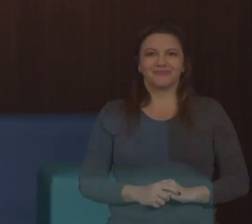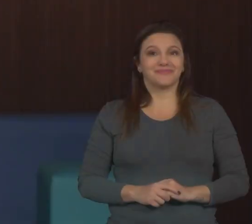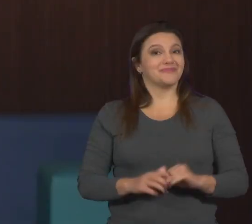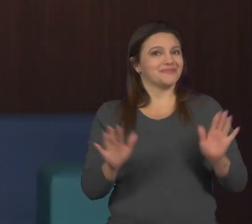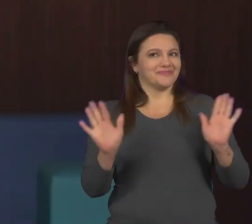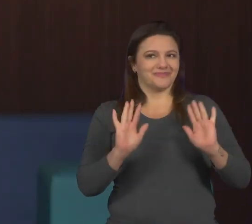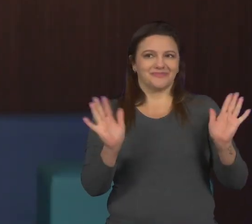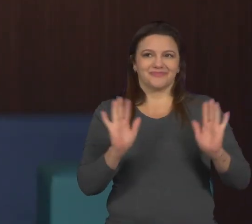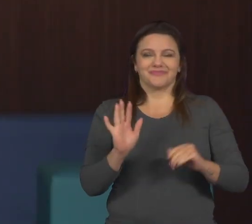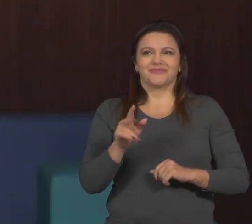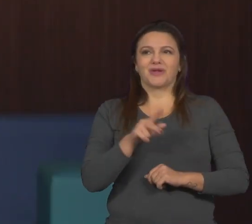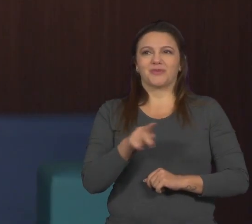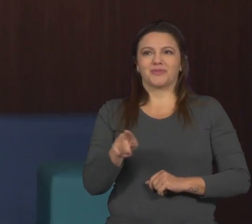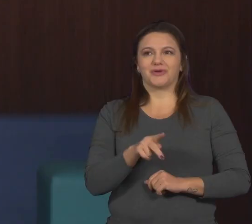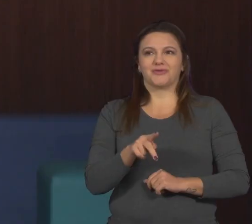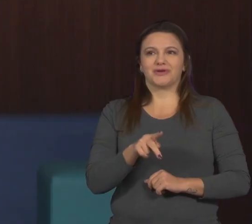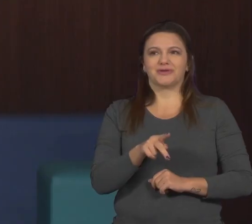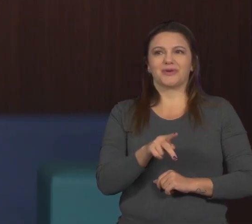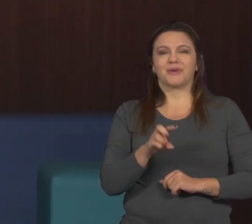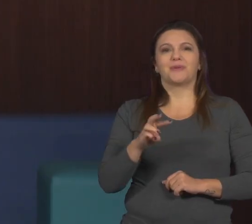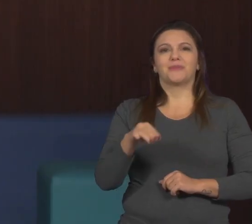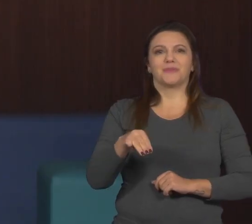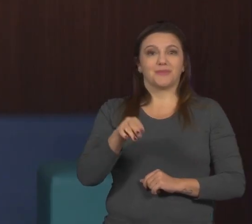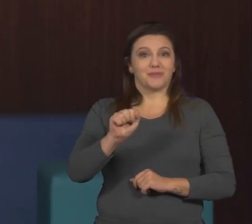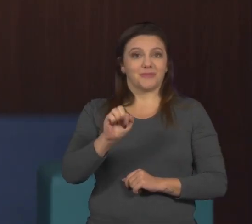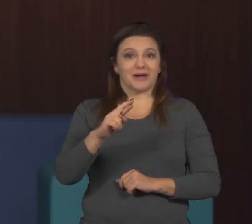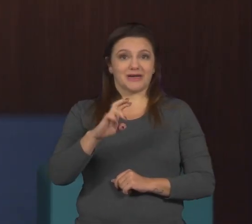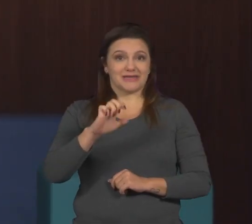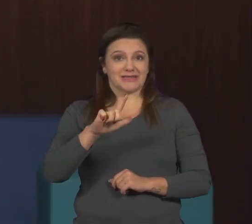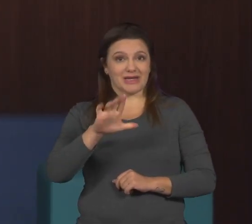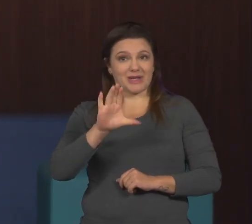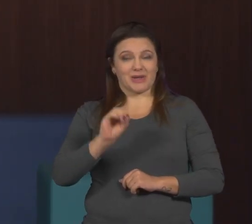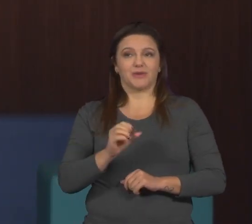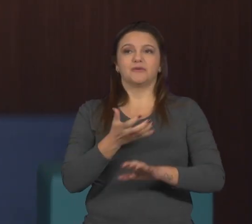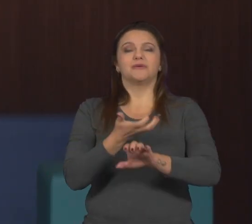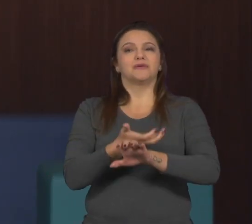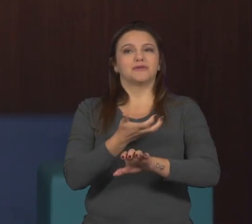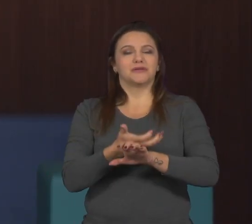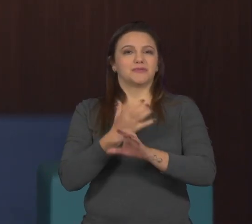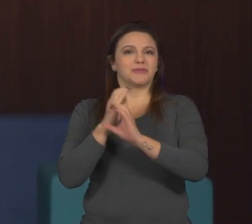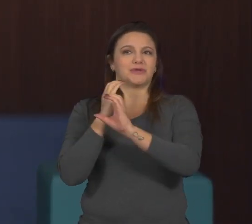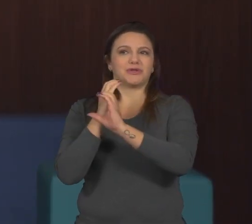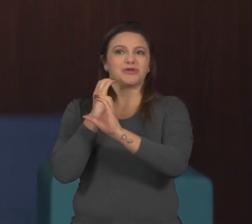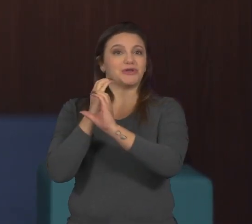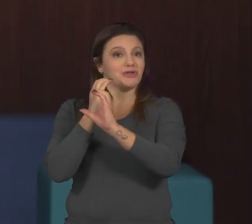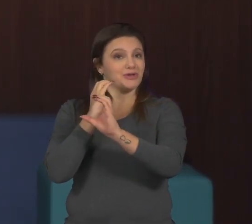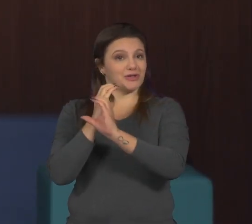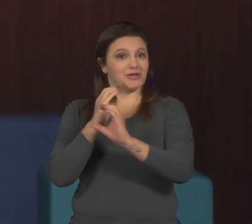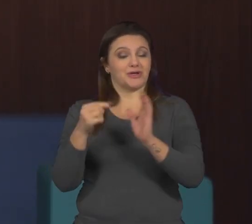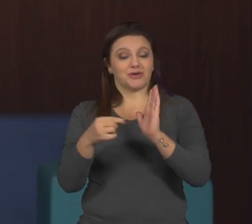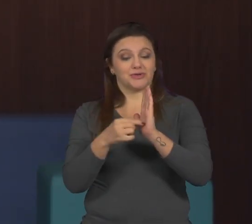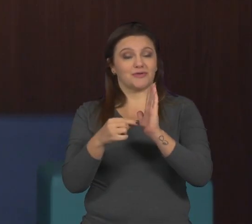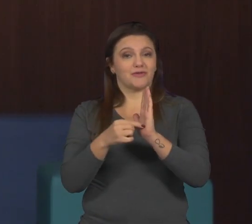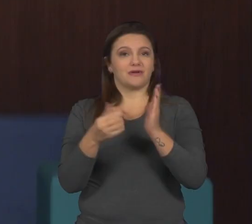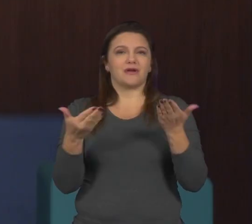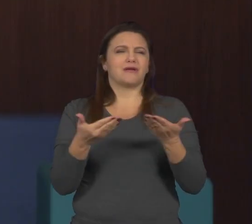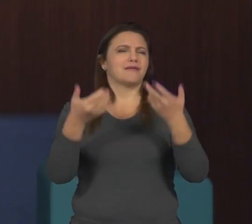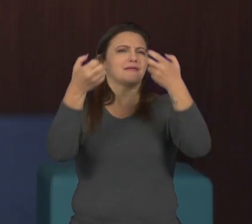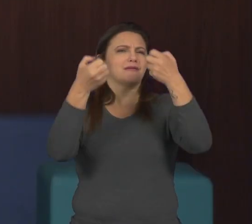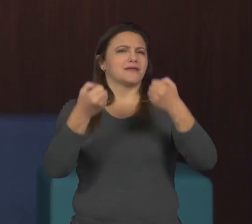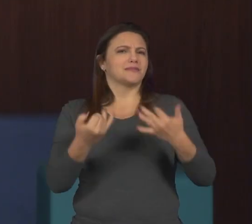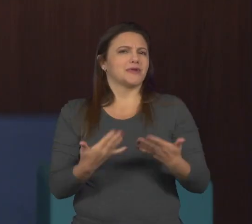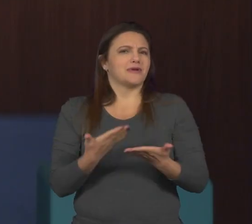Olá, eu sou o professor Marcelo Fantinato, esta é a disciplina de Engenharia de Software e nós vamos falar nessa aula